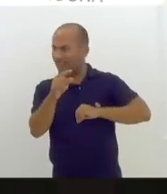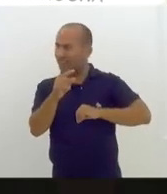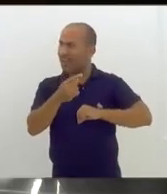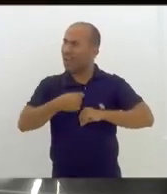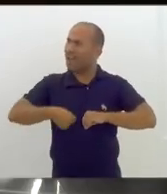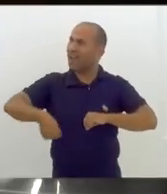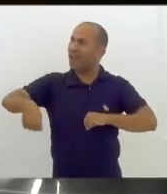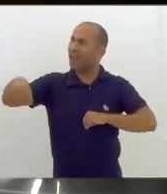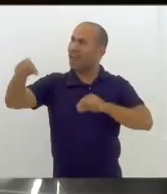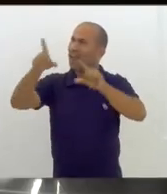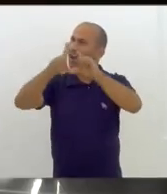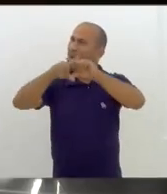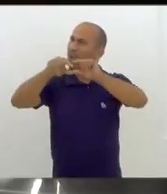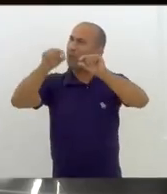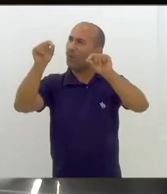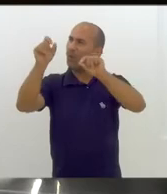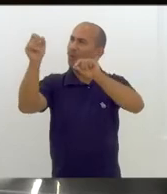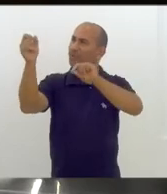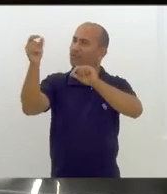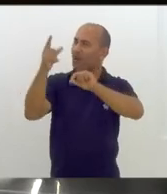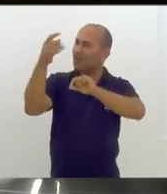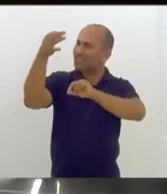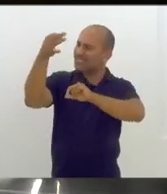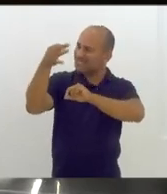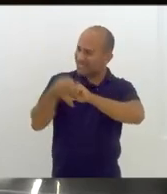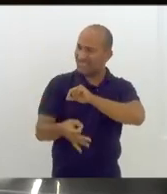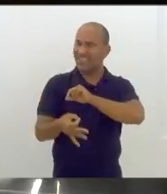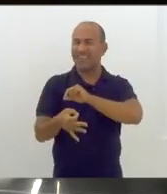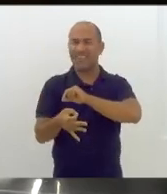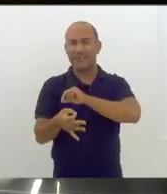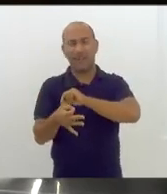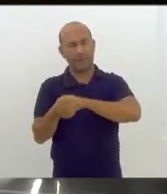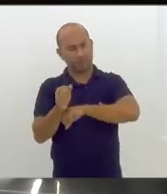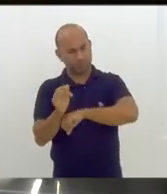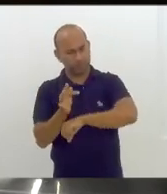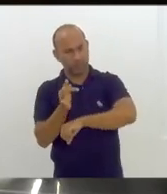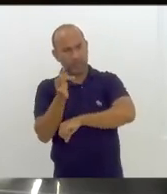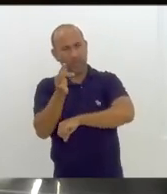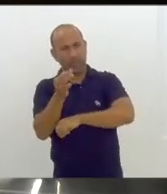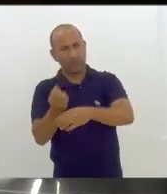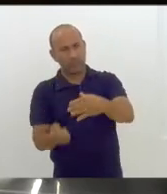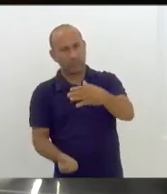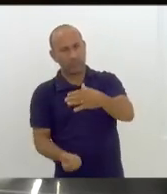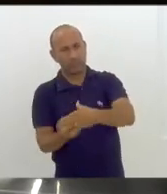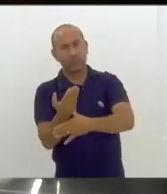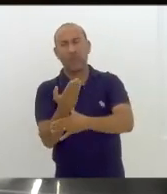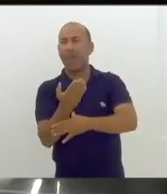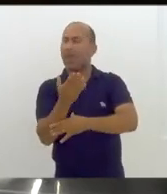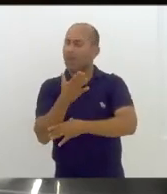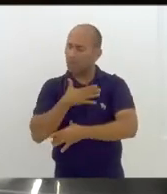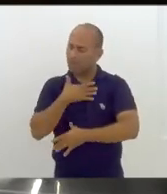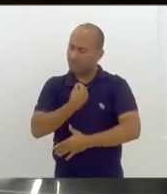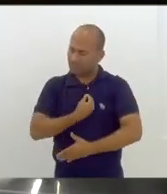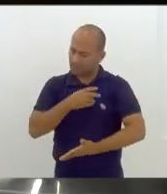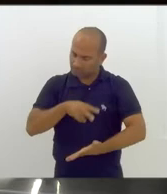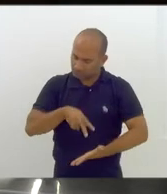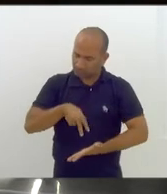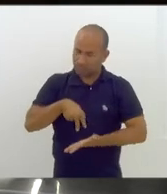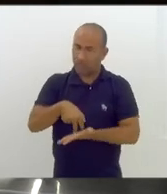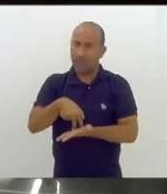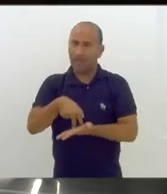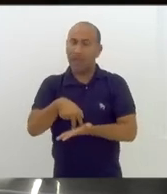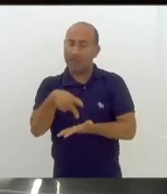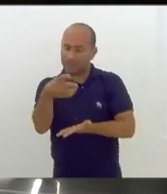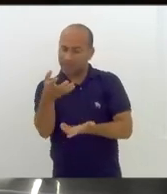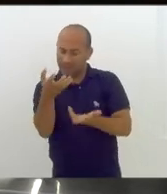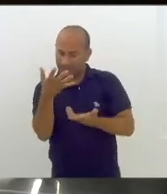a certeza das marés, bem como esperanças brotando alto, mesmo assim eu me reerguerei, Você queria me